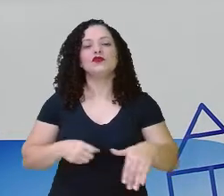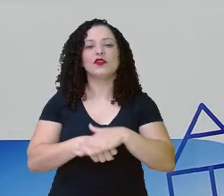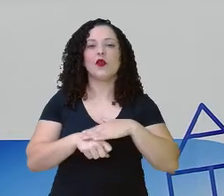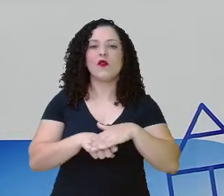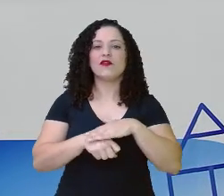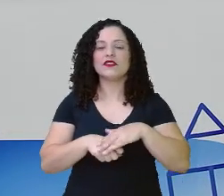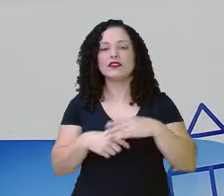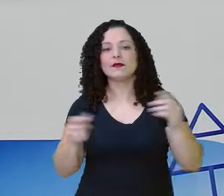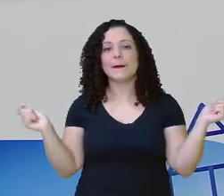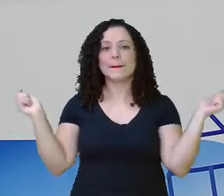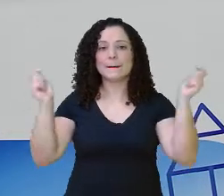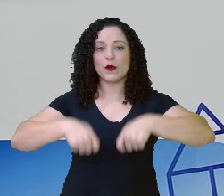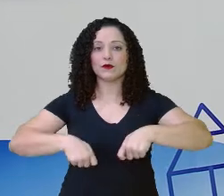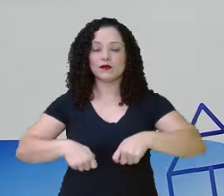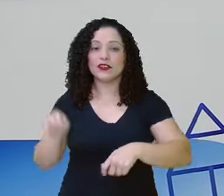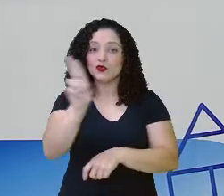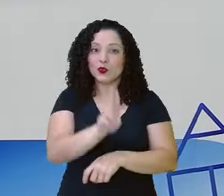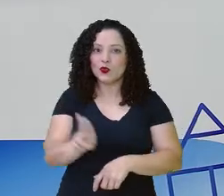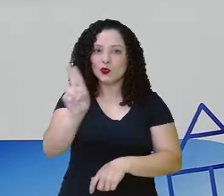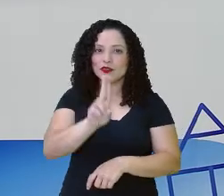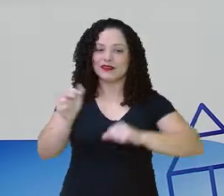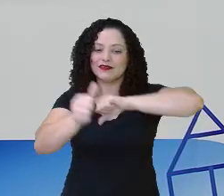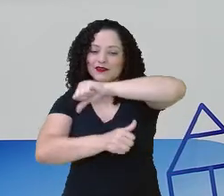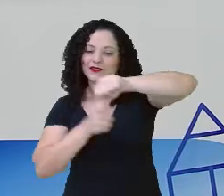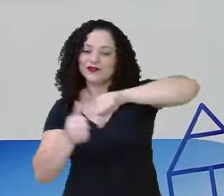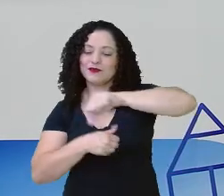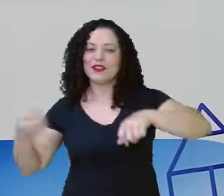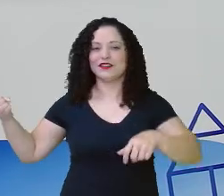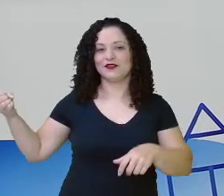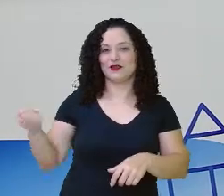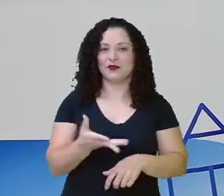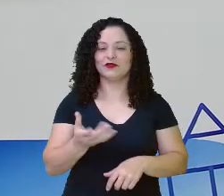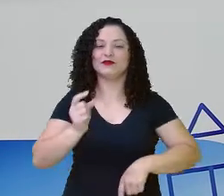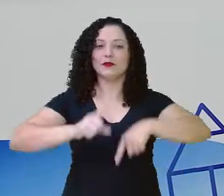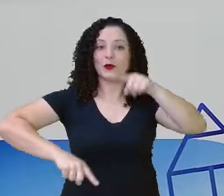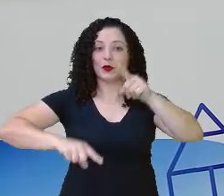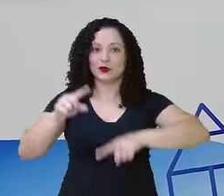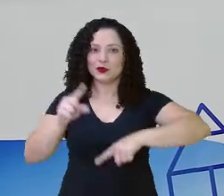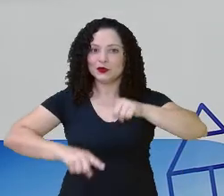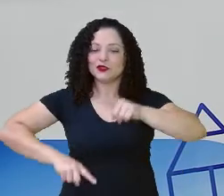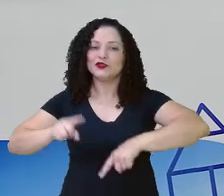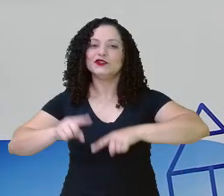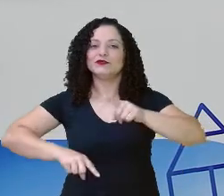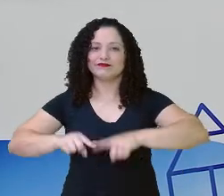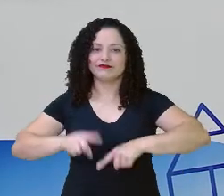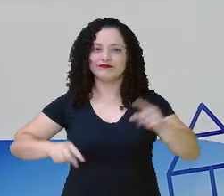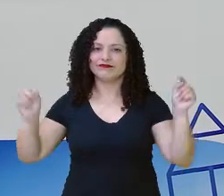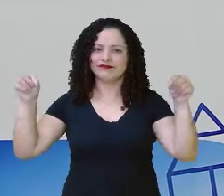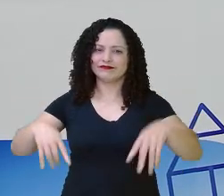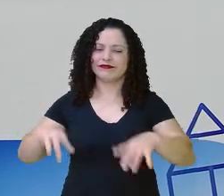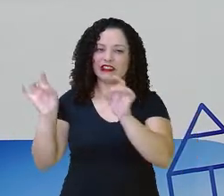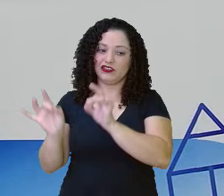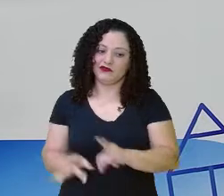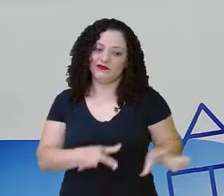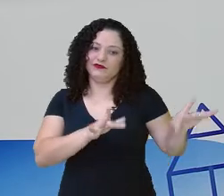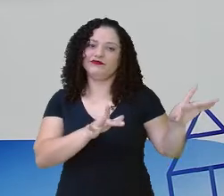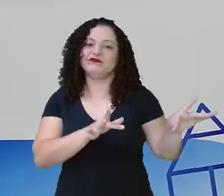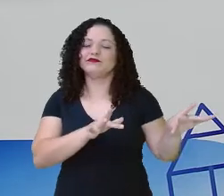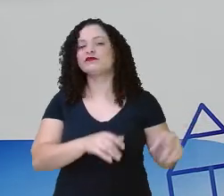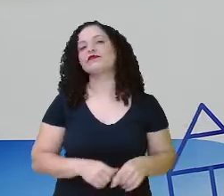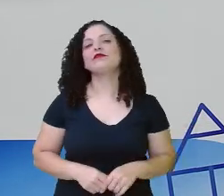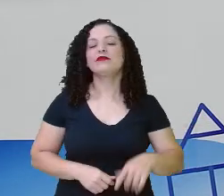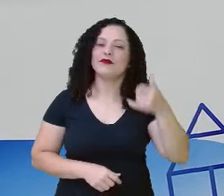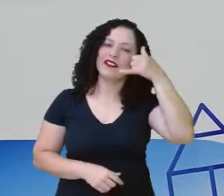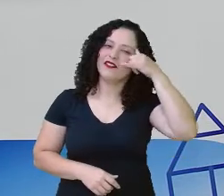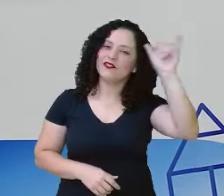as possibilidades de reutilização desses resíduos para que eles não estejam ali, em algum caso, em algum momento,